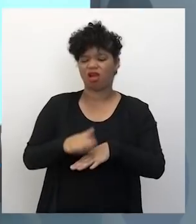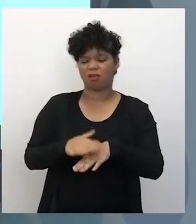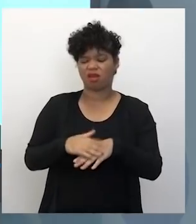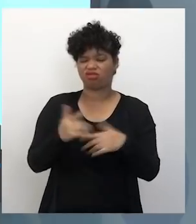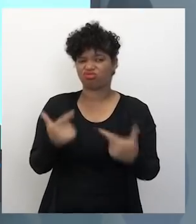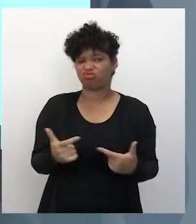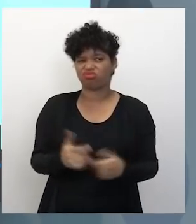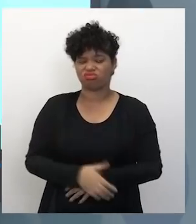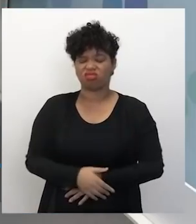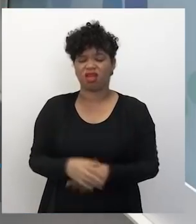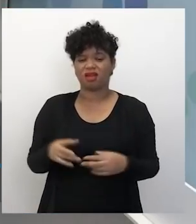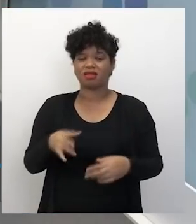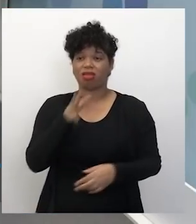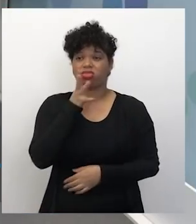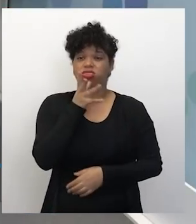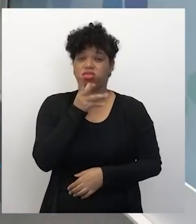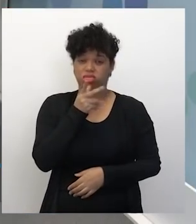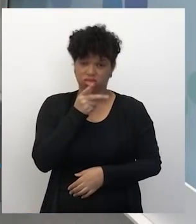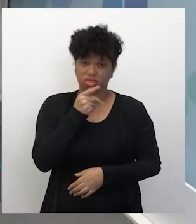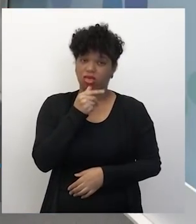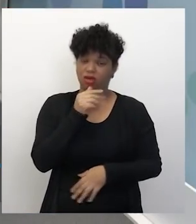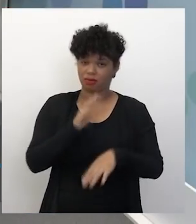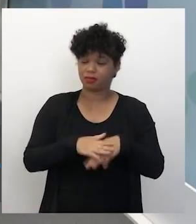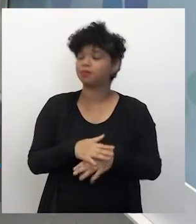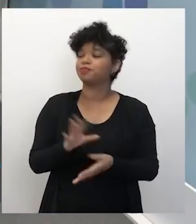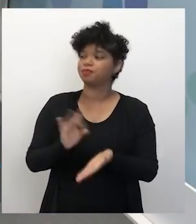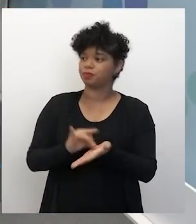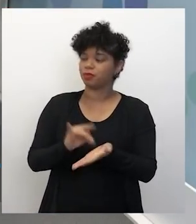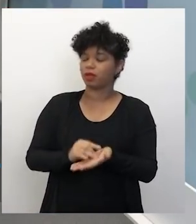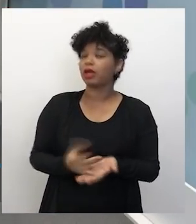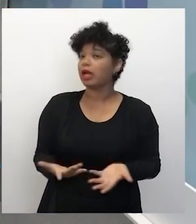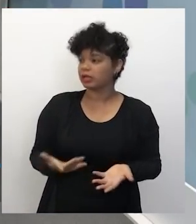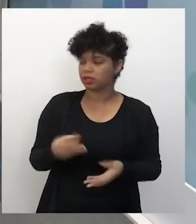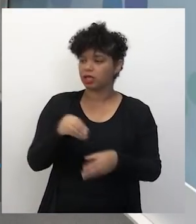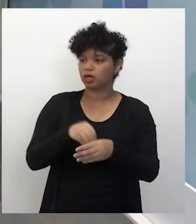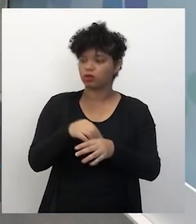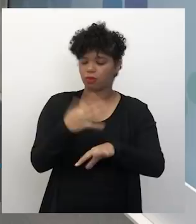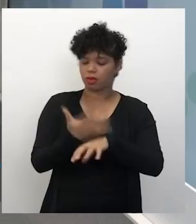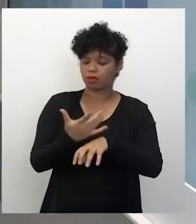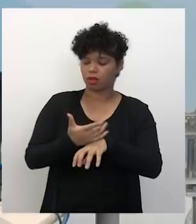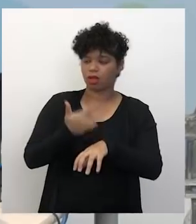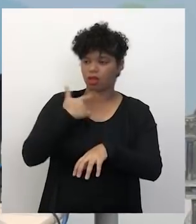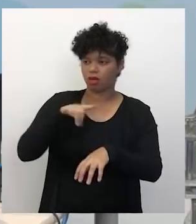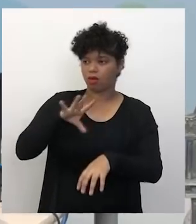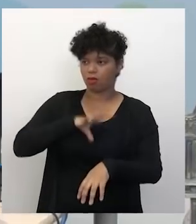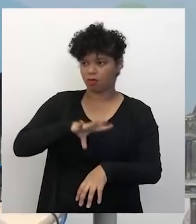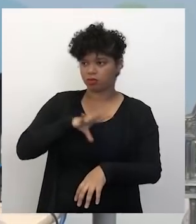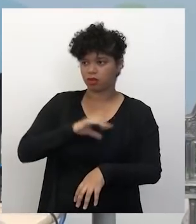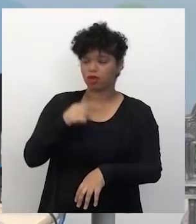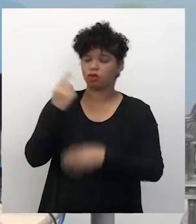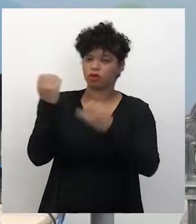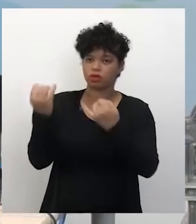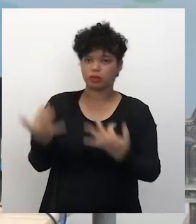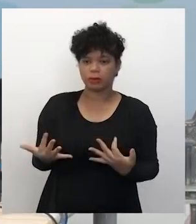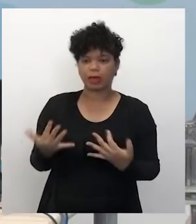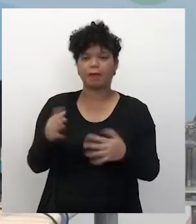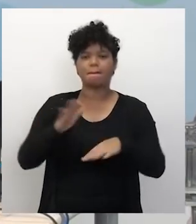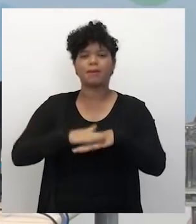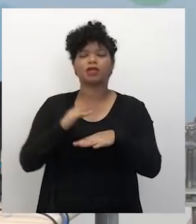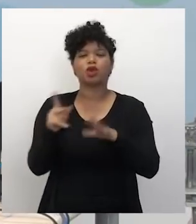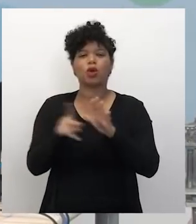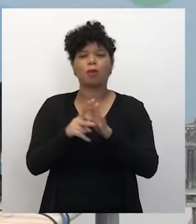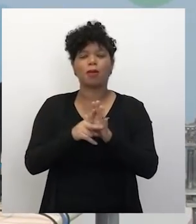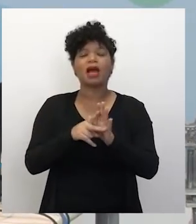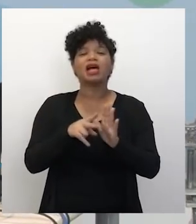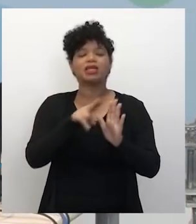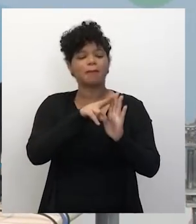para passar, né? É, e aí, dentro de língua portuguesa, né, nós falamos, quando falamos da narrativa, dos